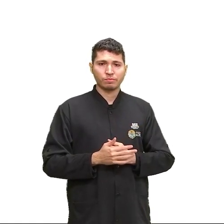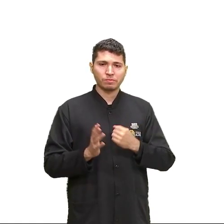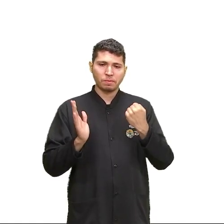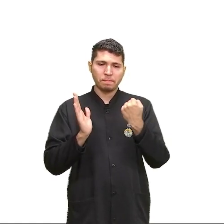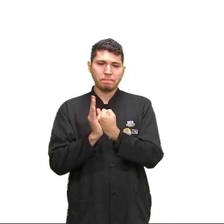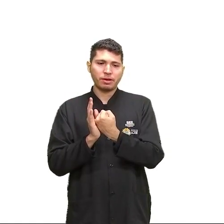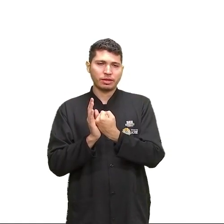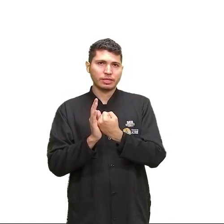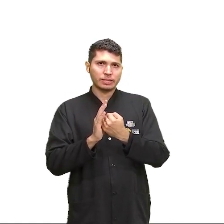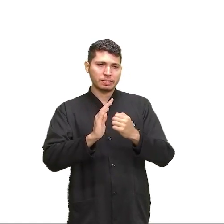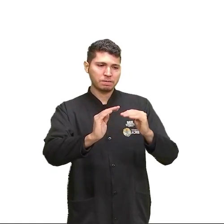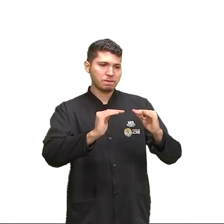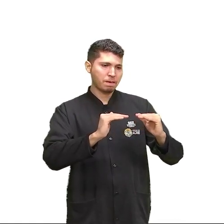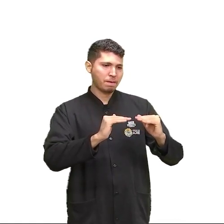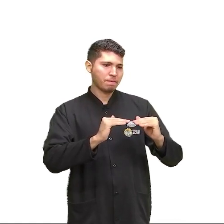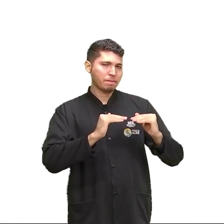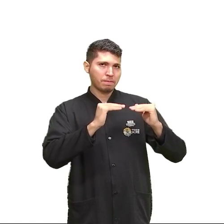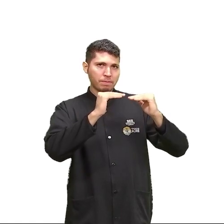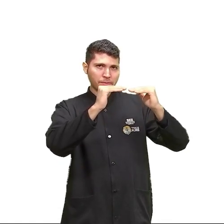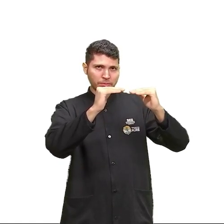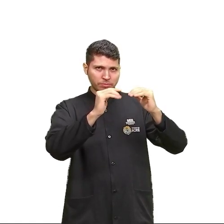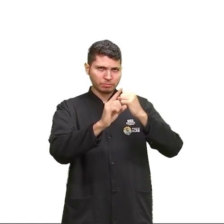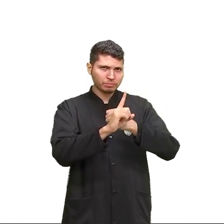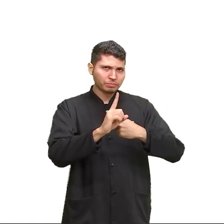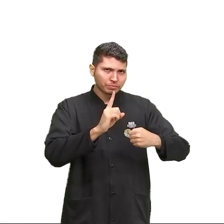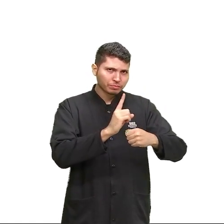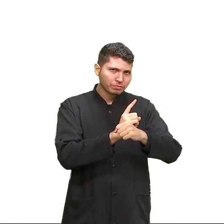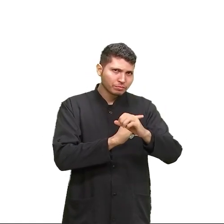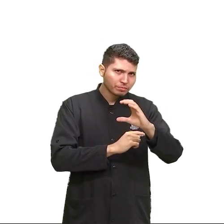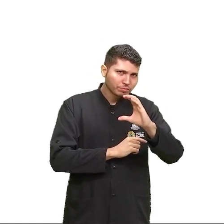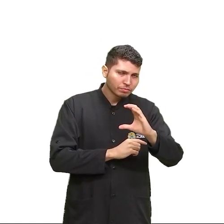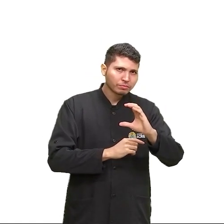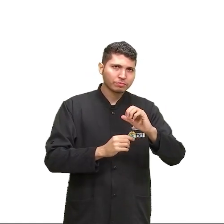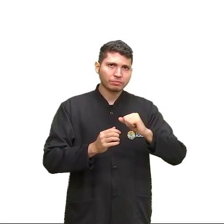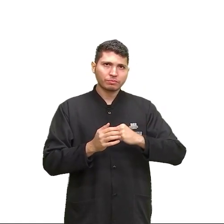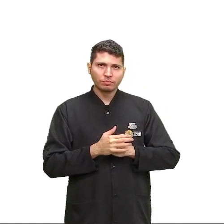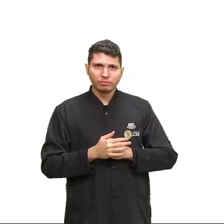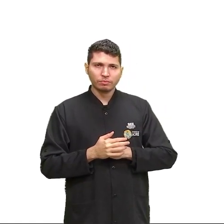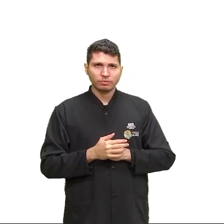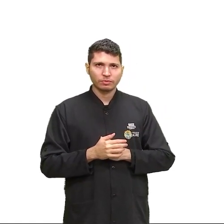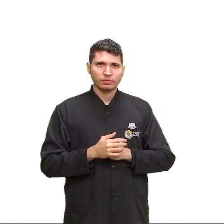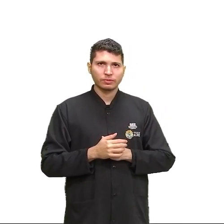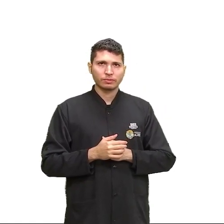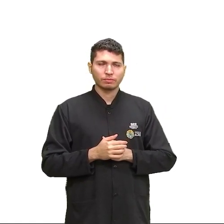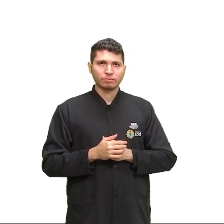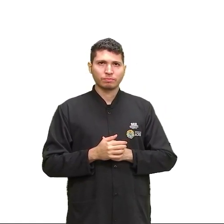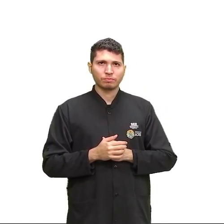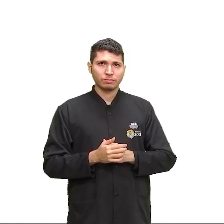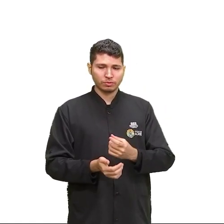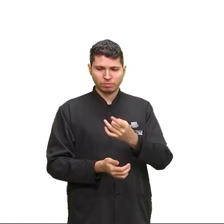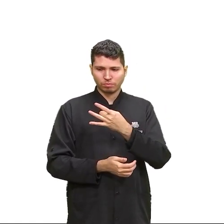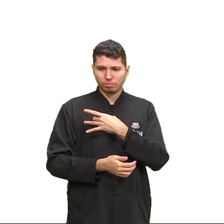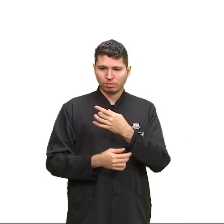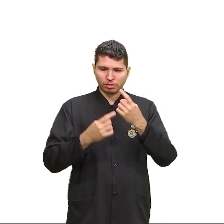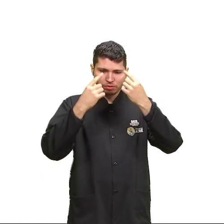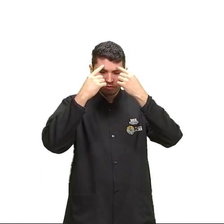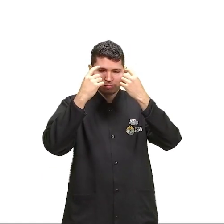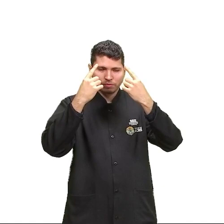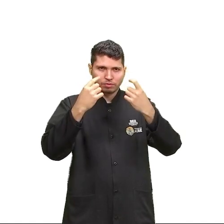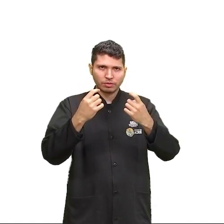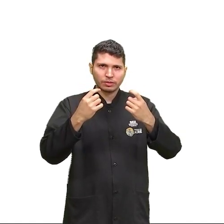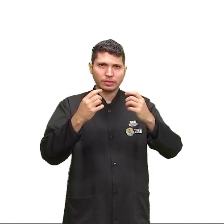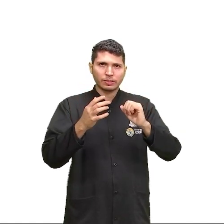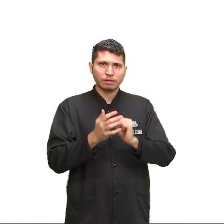hierarquia social. C. A mobilização de sectos nos passeios como evidência do medo da violência nos centros